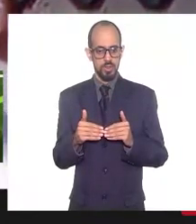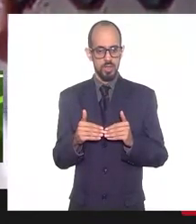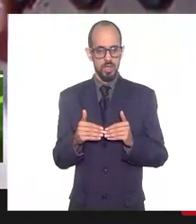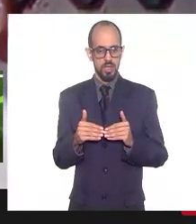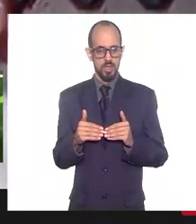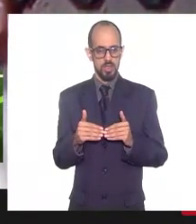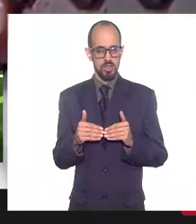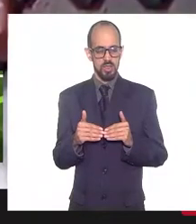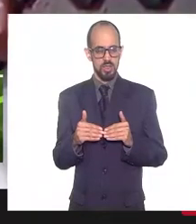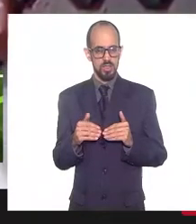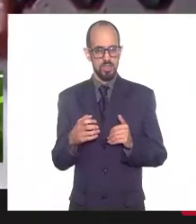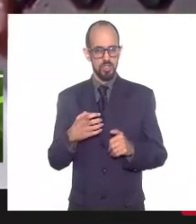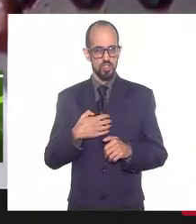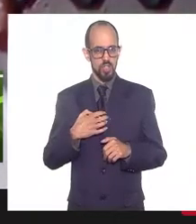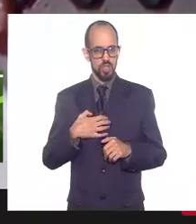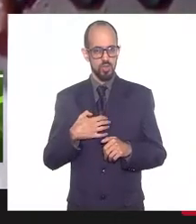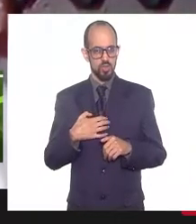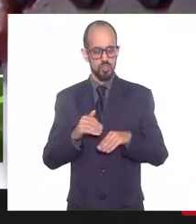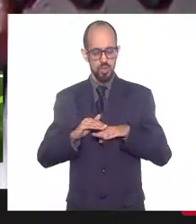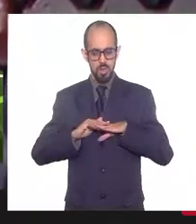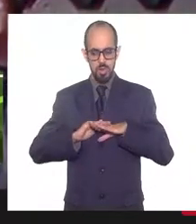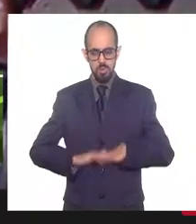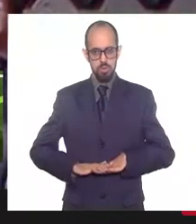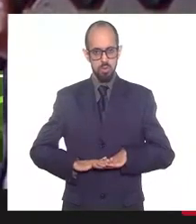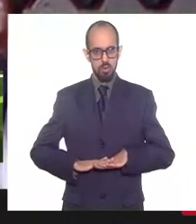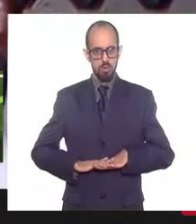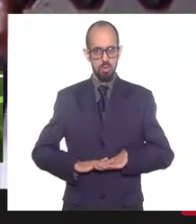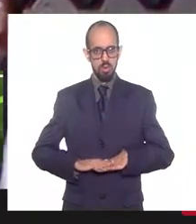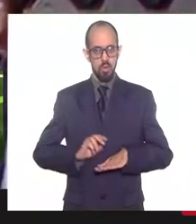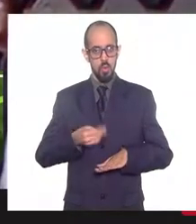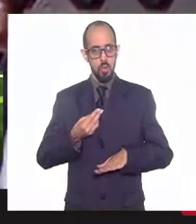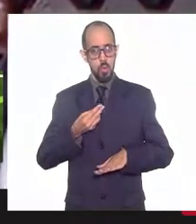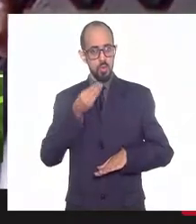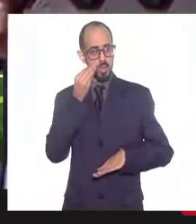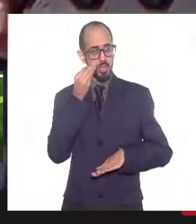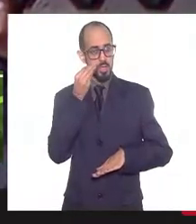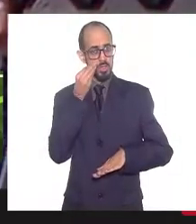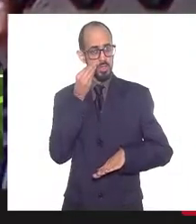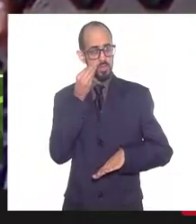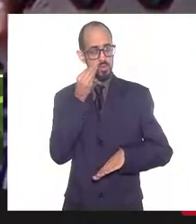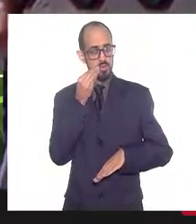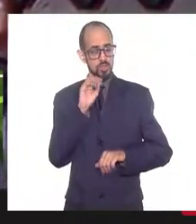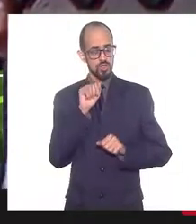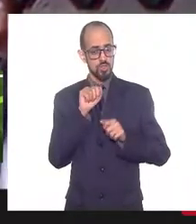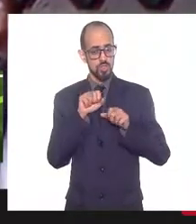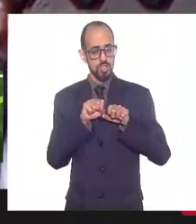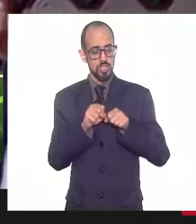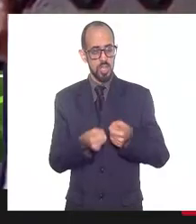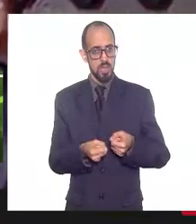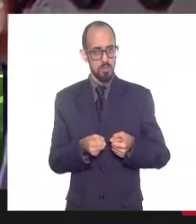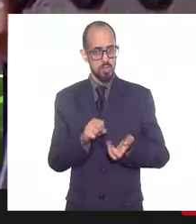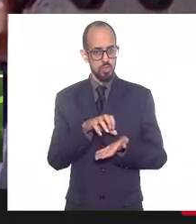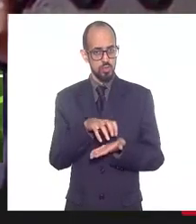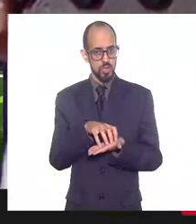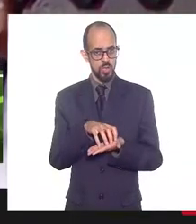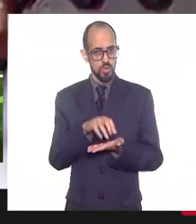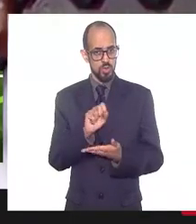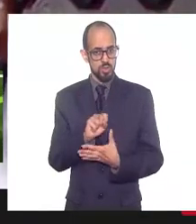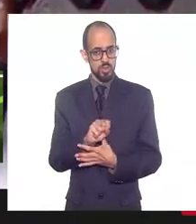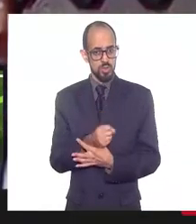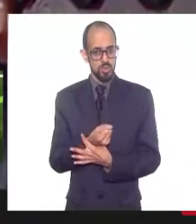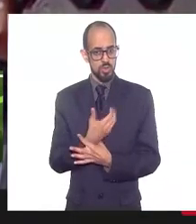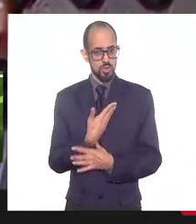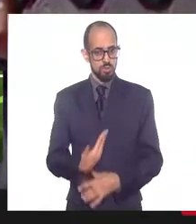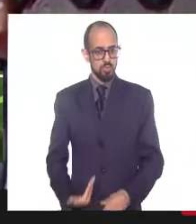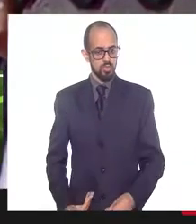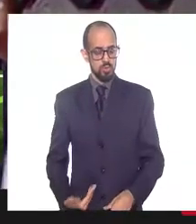apagamento, invisibilidade ou tentativa de dissuasão por parte dos setores da segurança pública. A gente